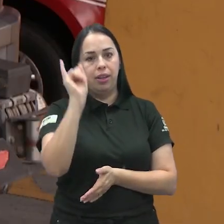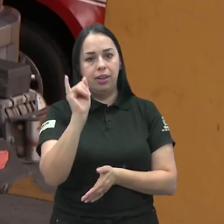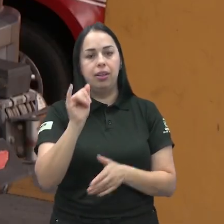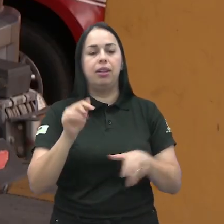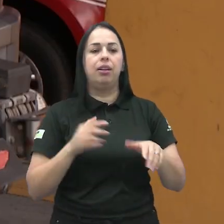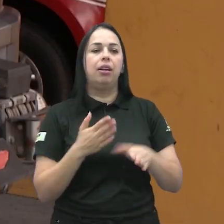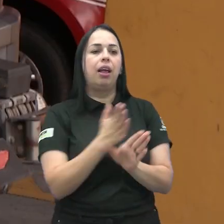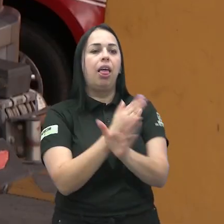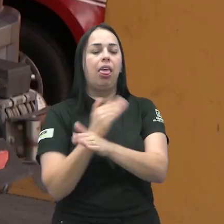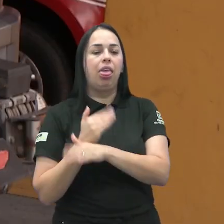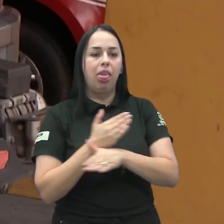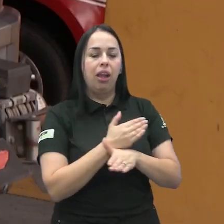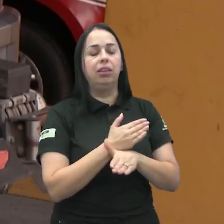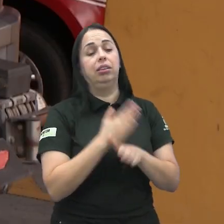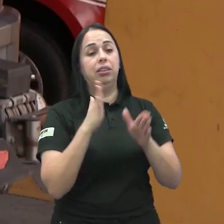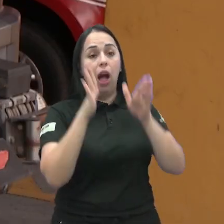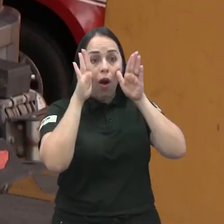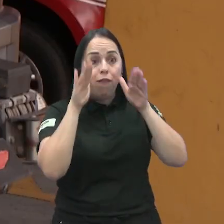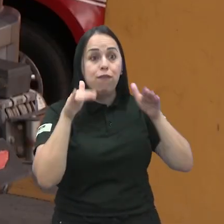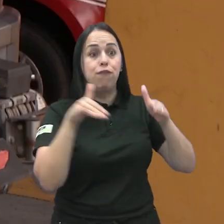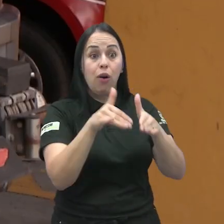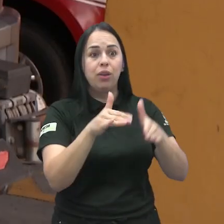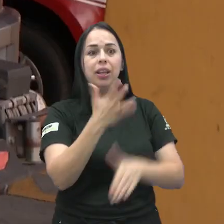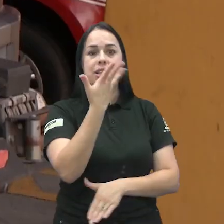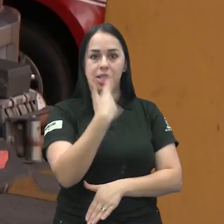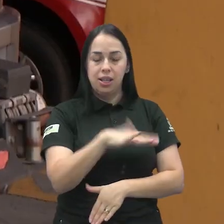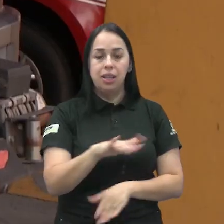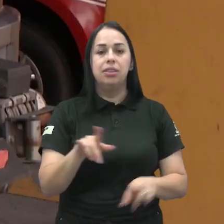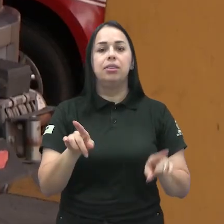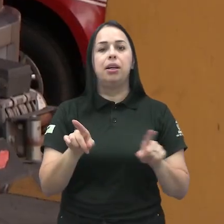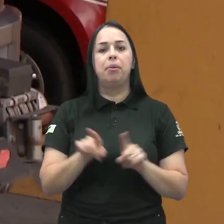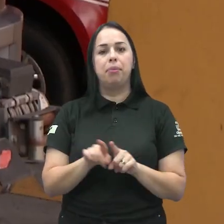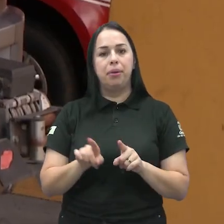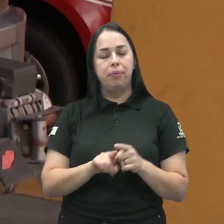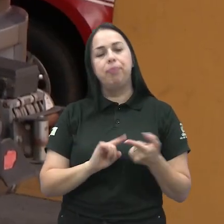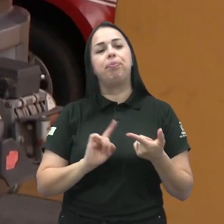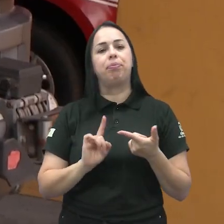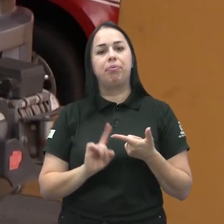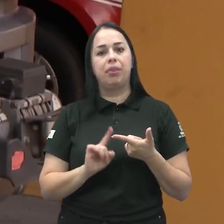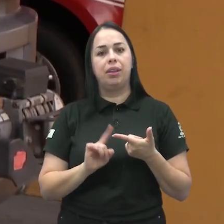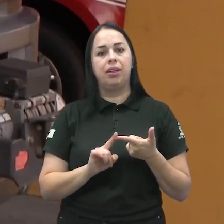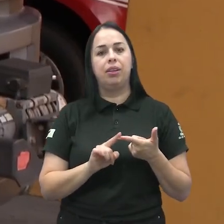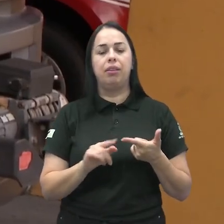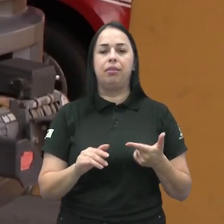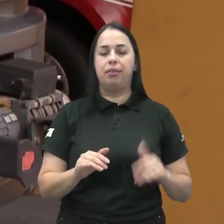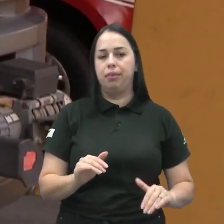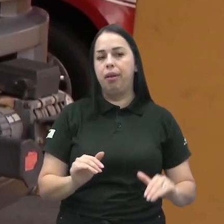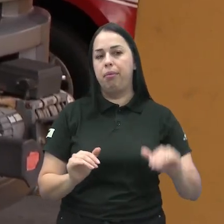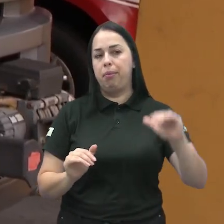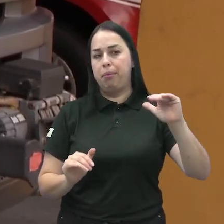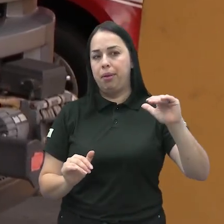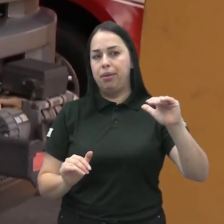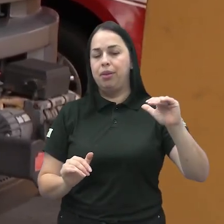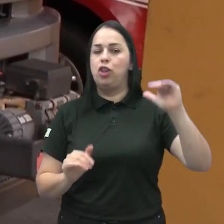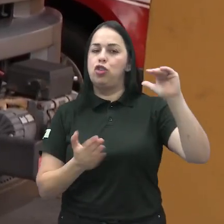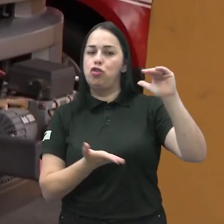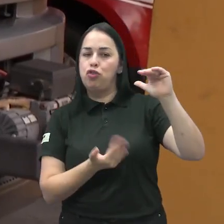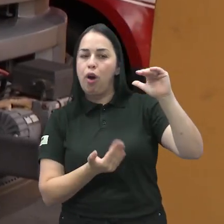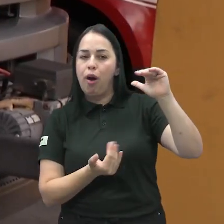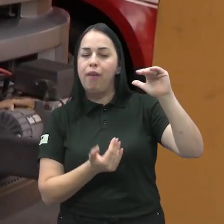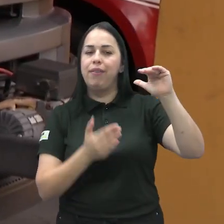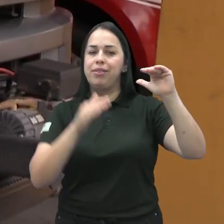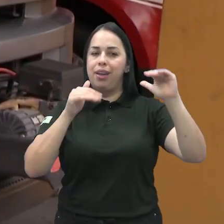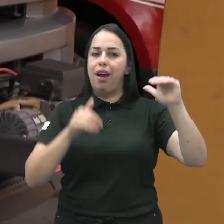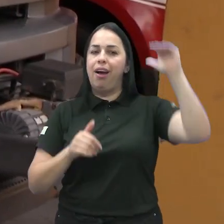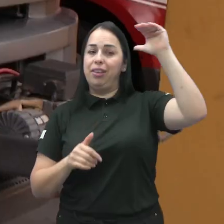atividade aí alheia à atenção com a criança. E também já em outra faixa etária, no que diz respeito